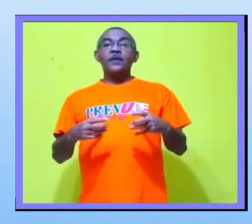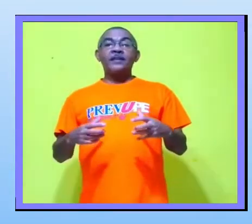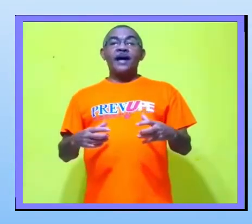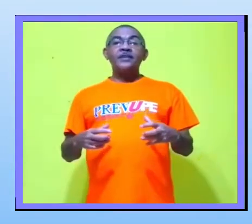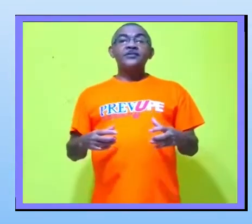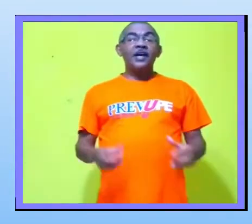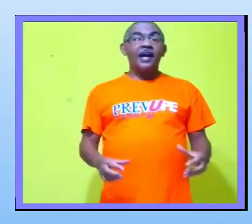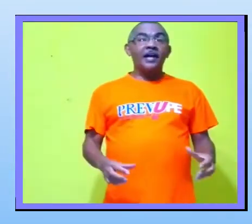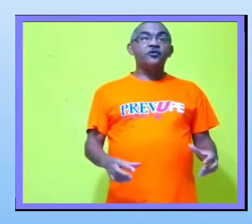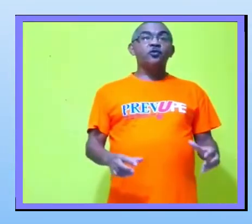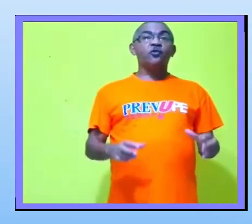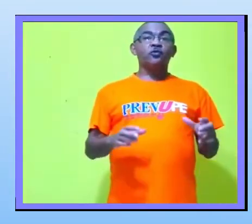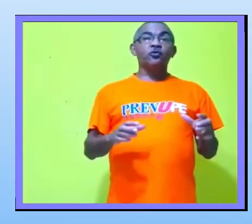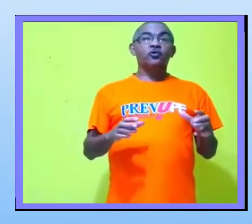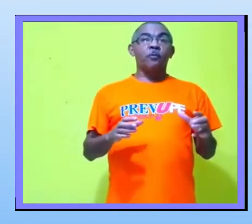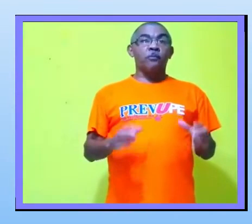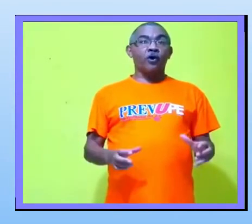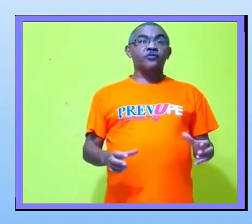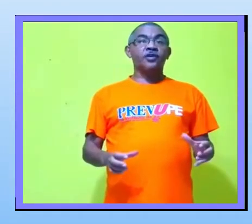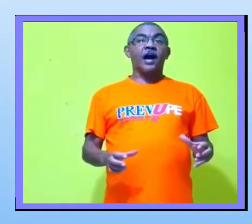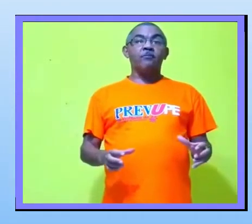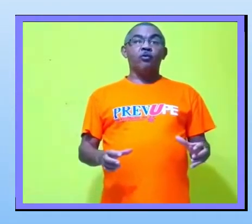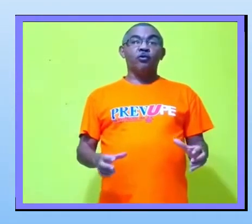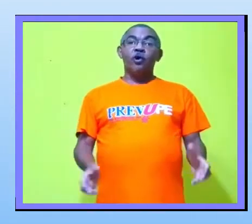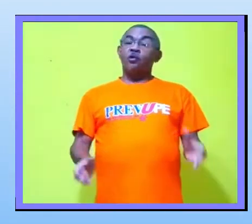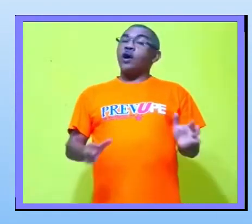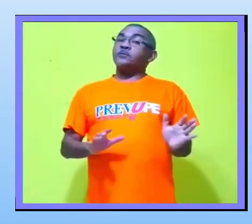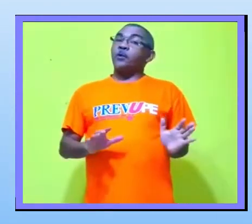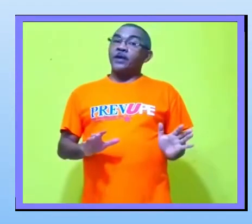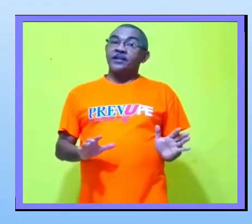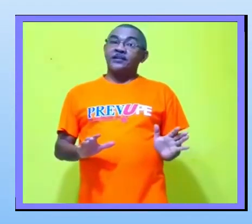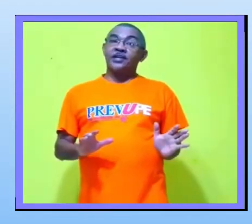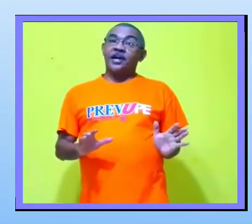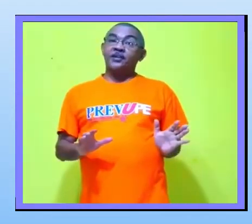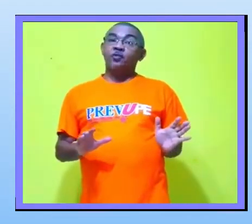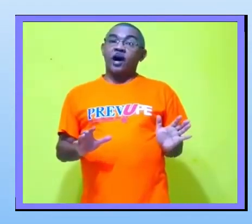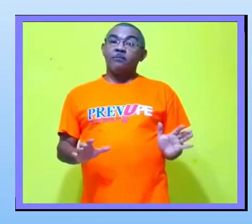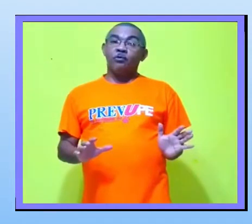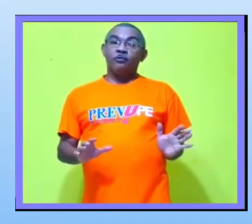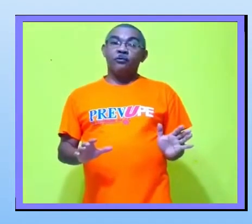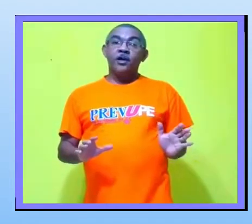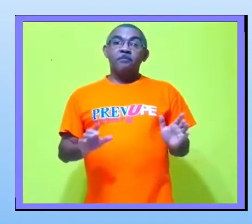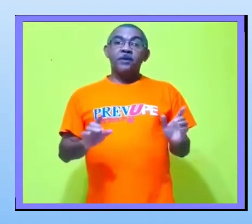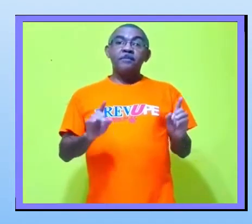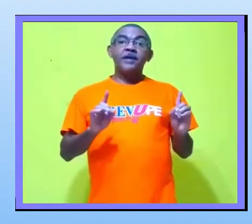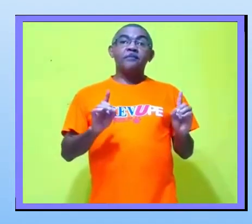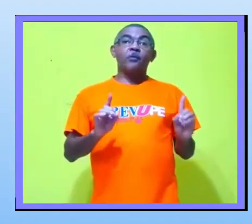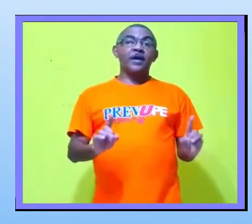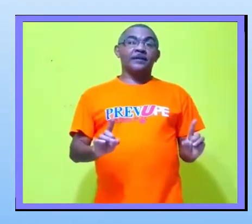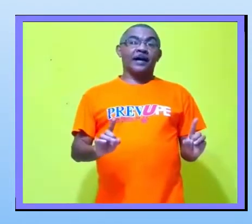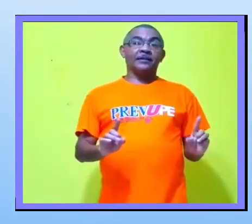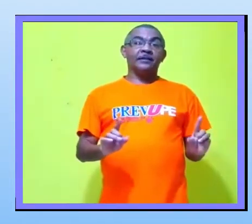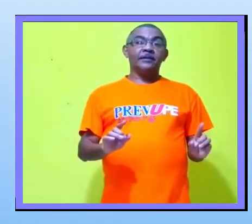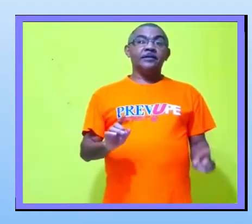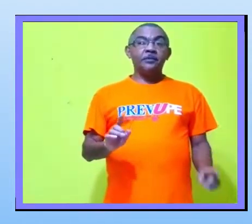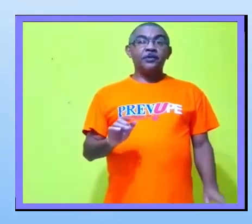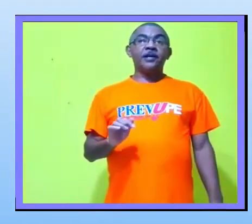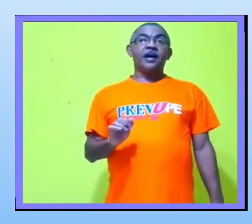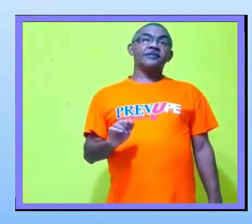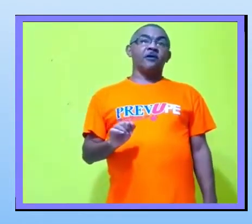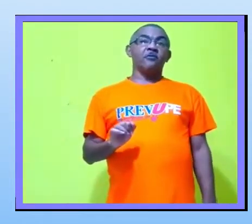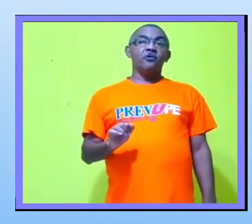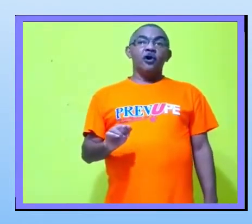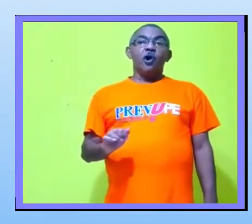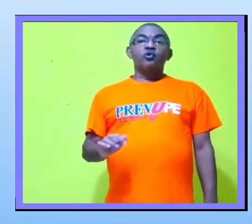As propriedades gerais dos compostos de carbono, ou as propriedades gerais do carbono. Primeira propriedade, tipo